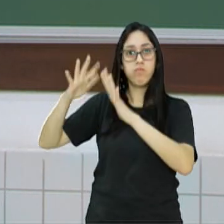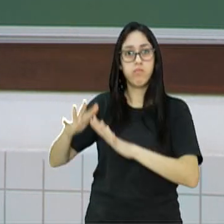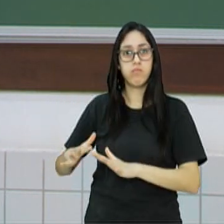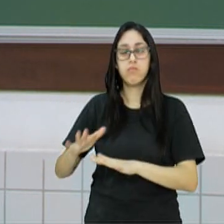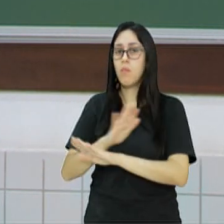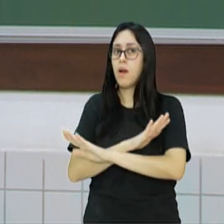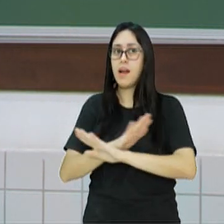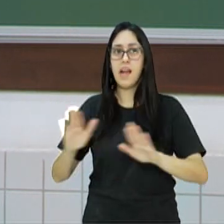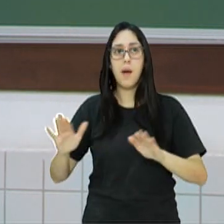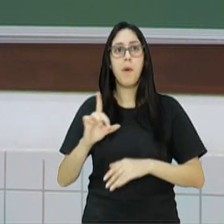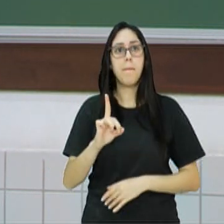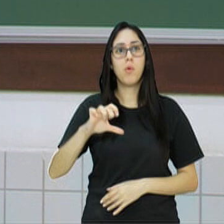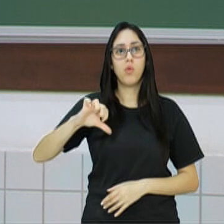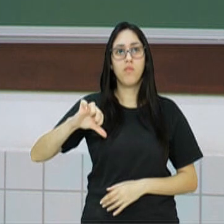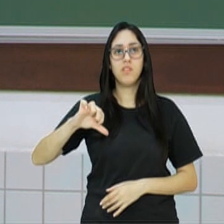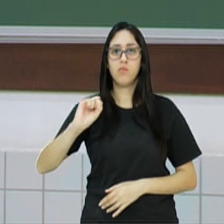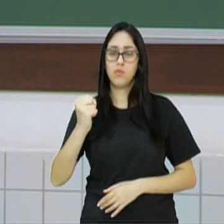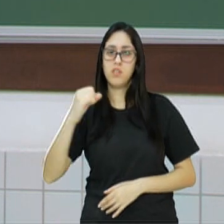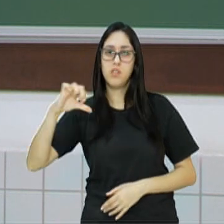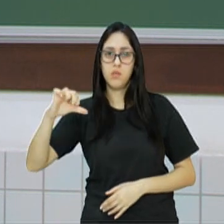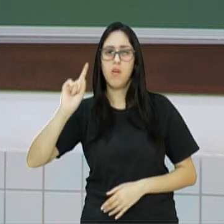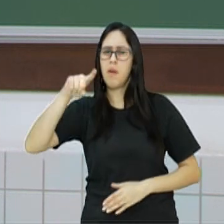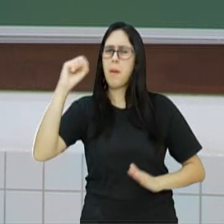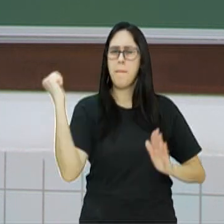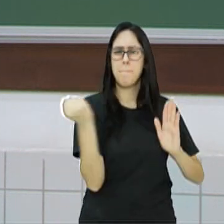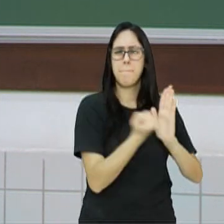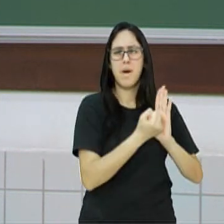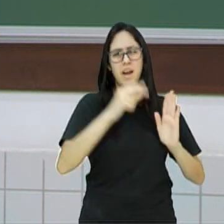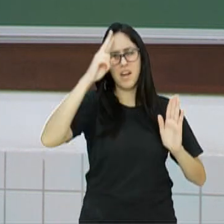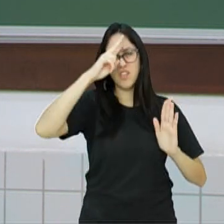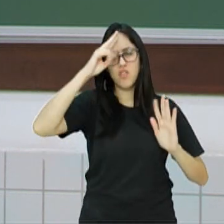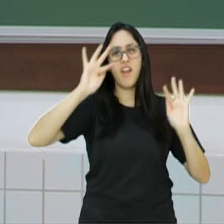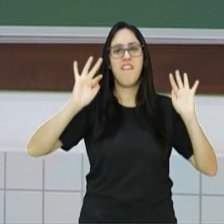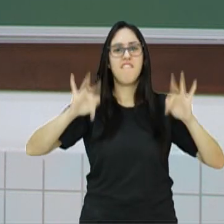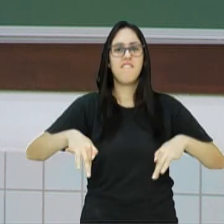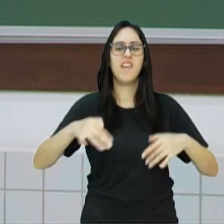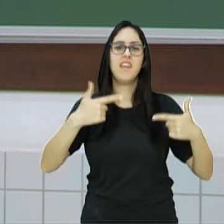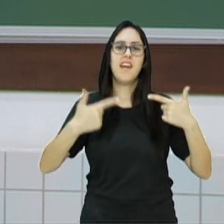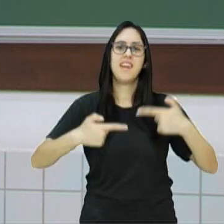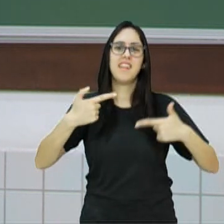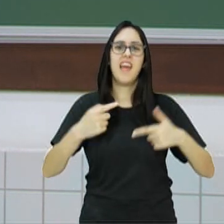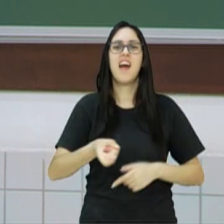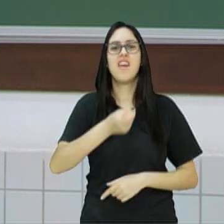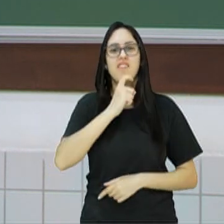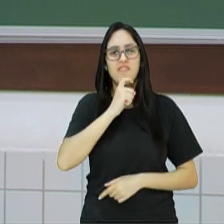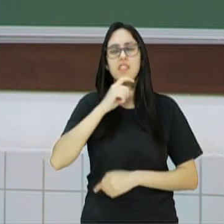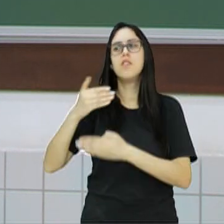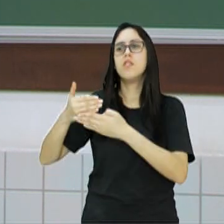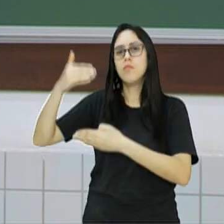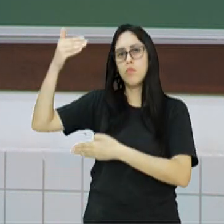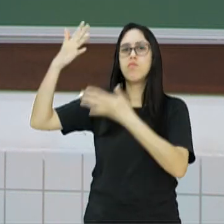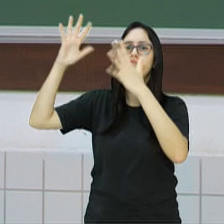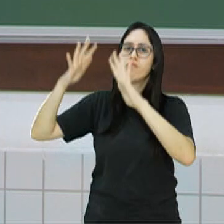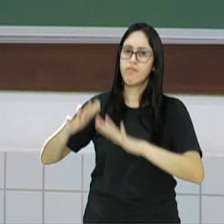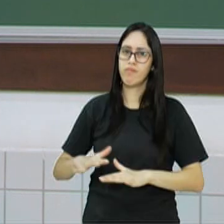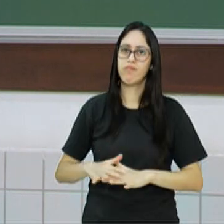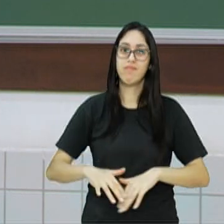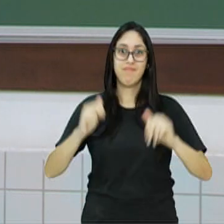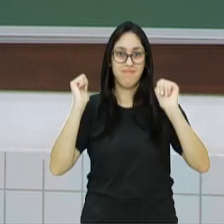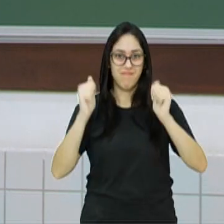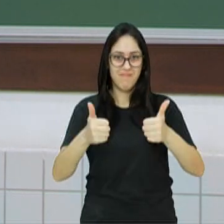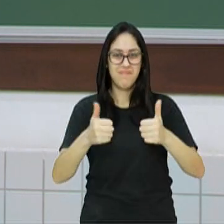1989, e a representação histórica do fim da Guerra Fria a gente pode entender através da queda do Muro de Berlim,